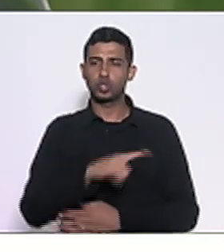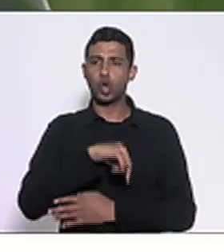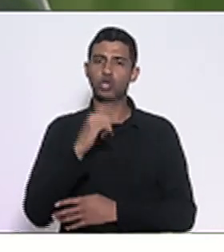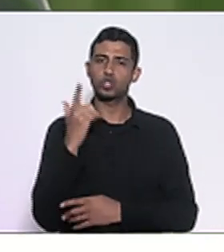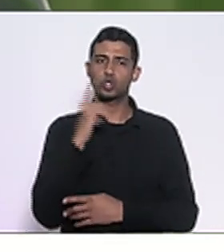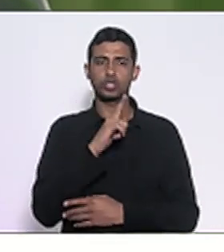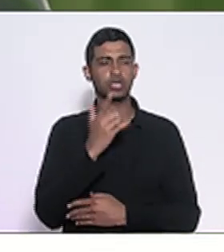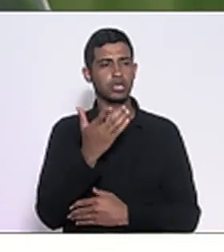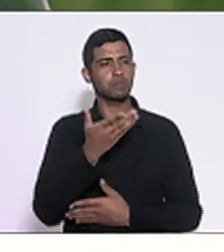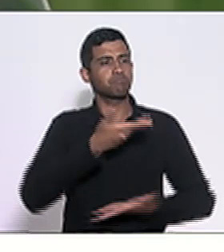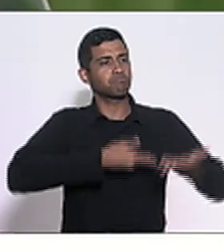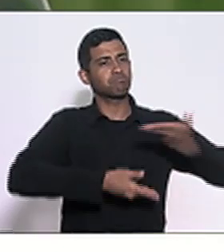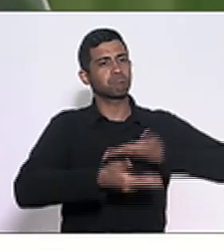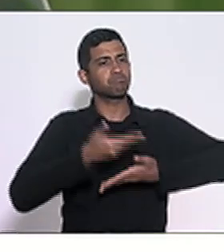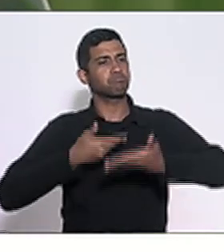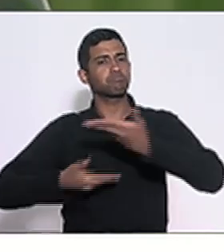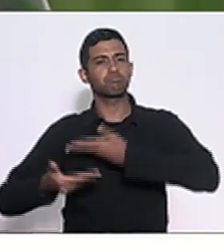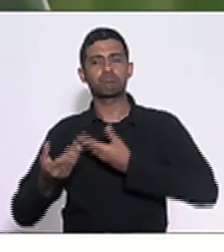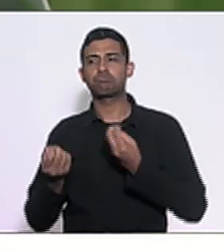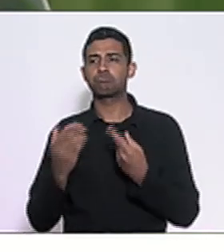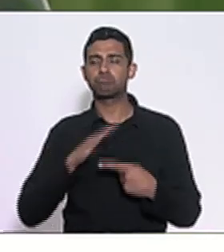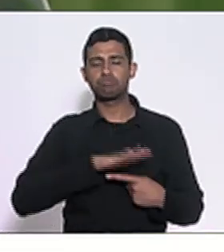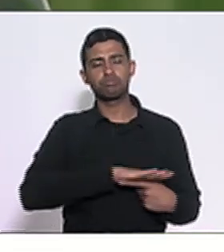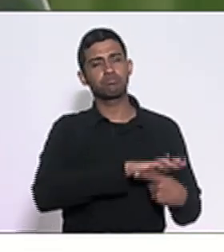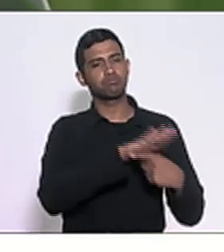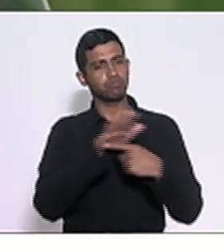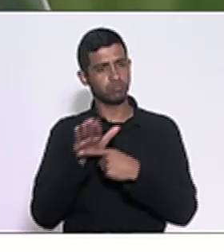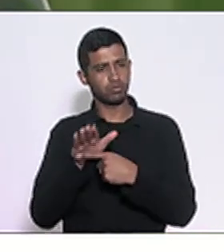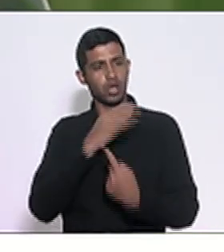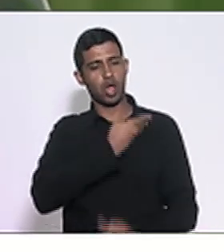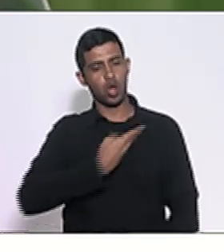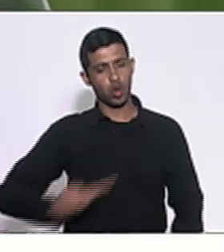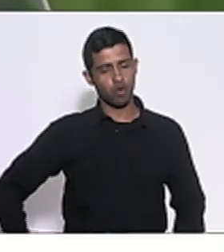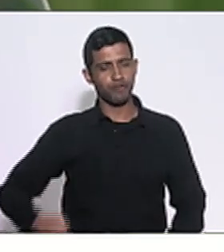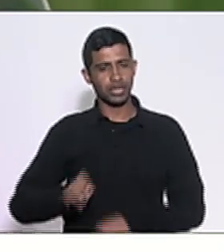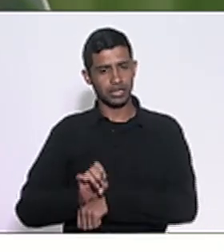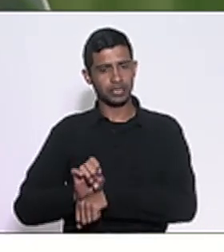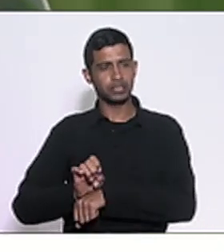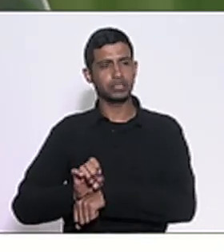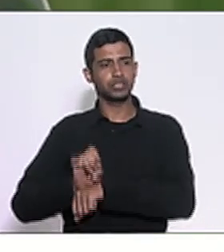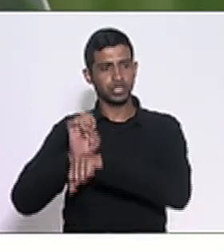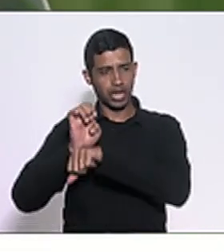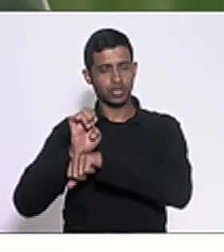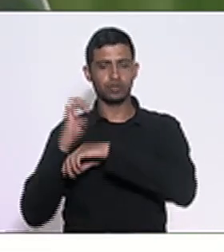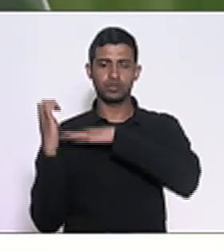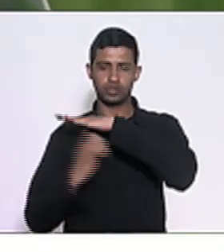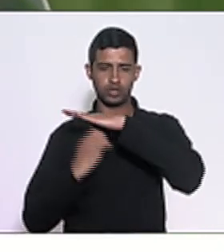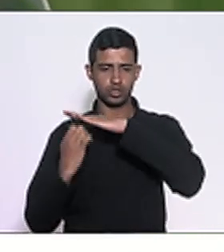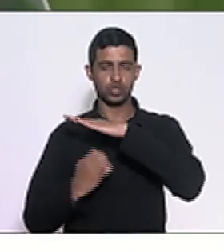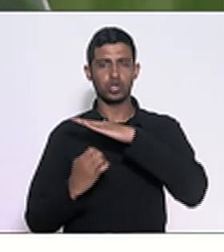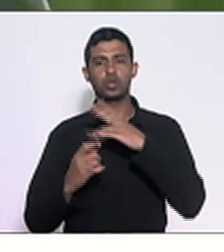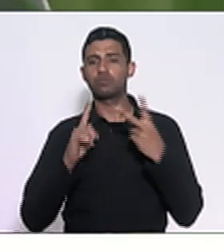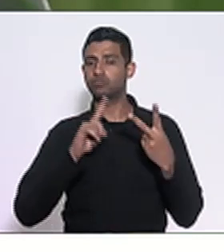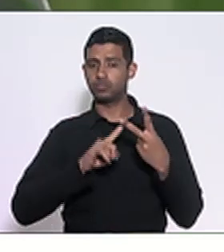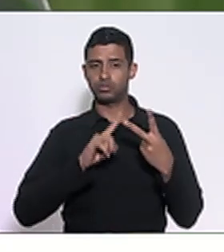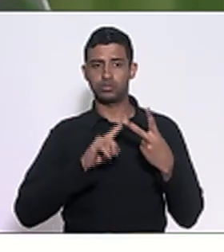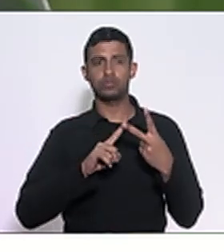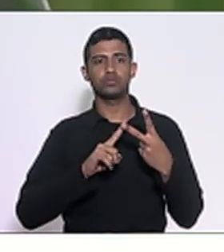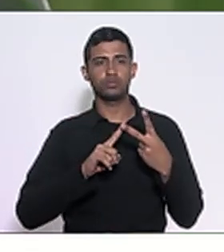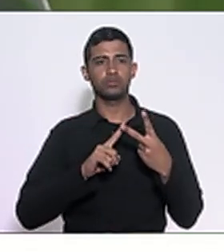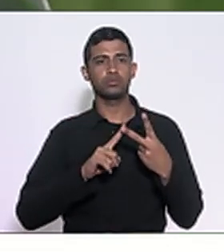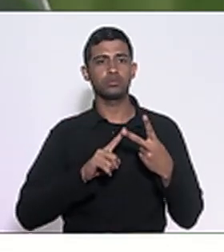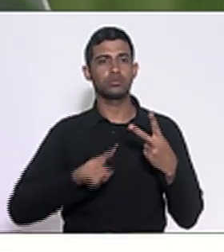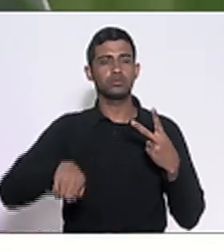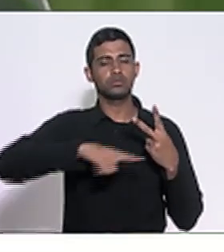dinâmica para contribuir com o governo executivo estadual nessa questão. A outra questão nós